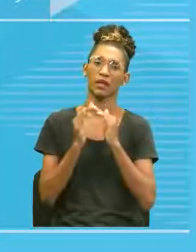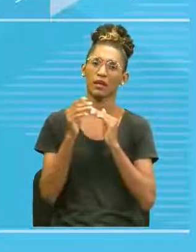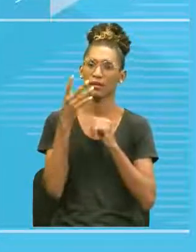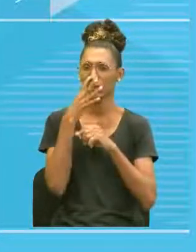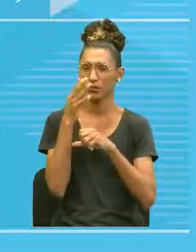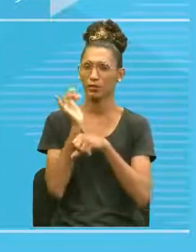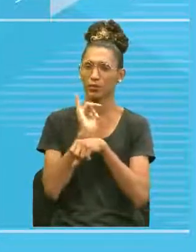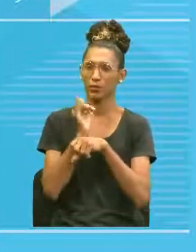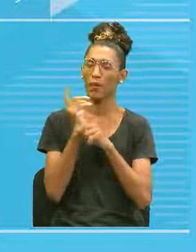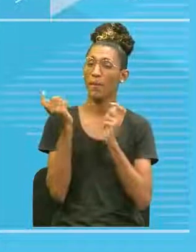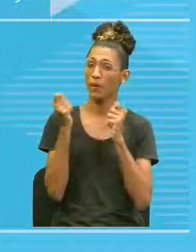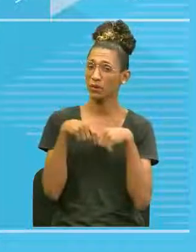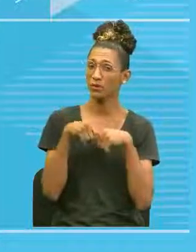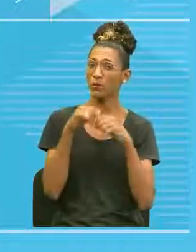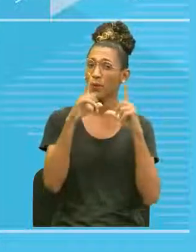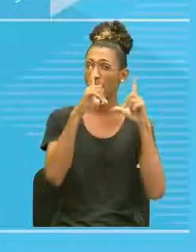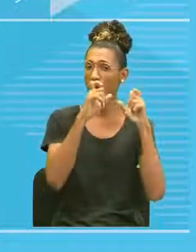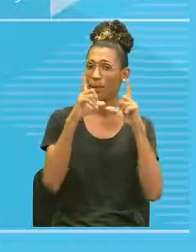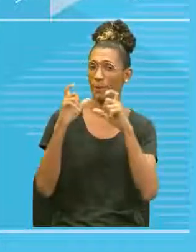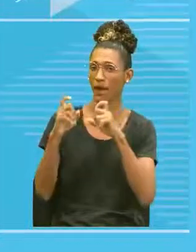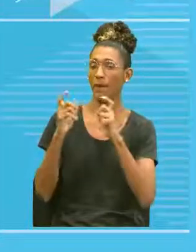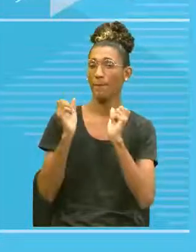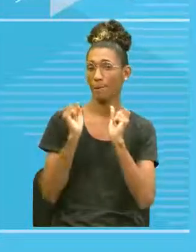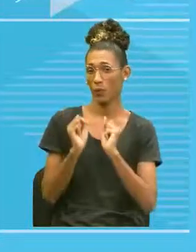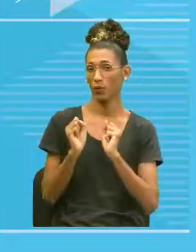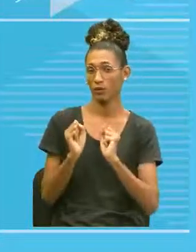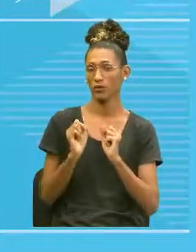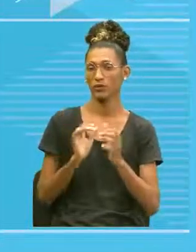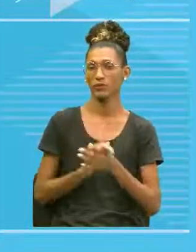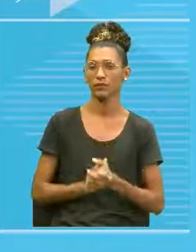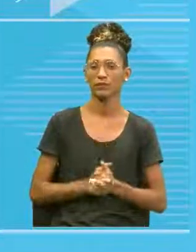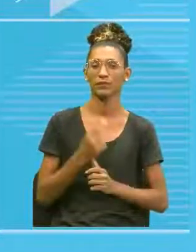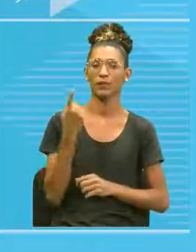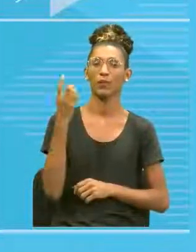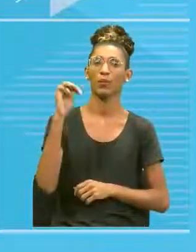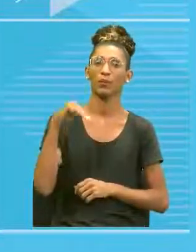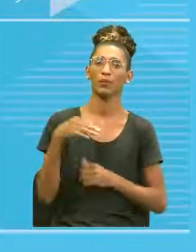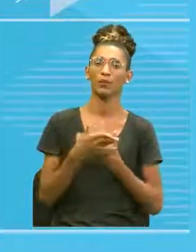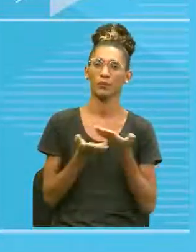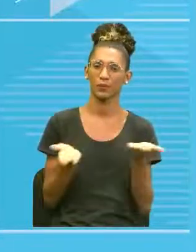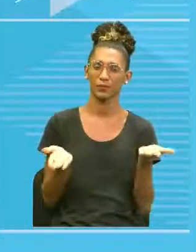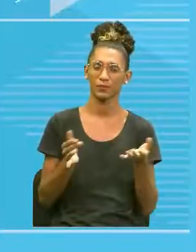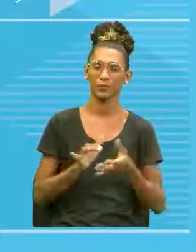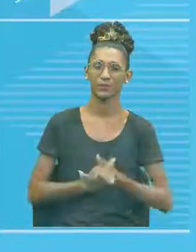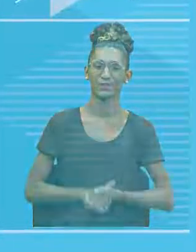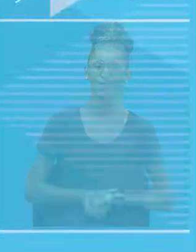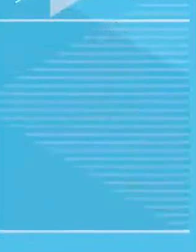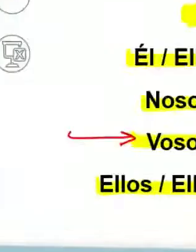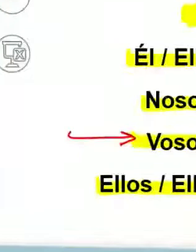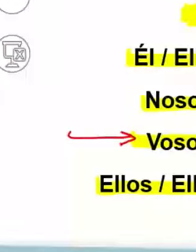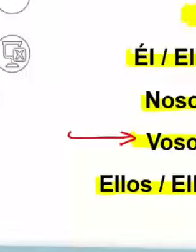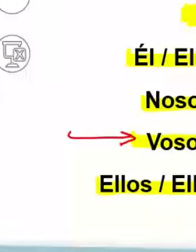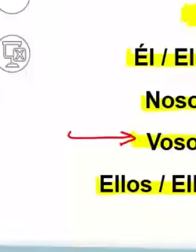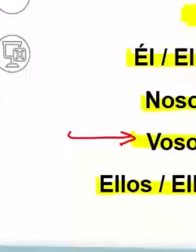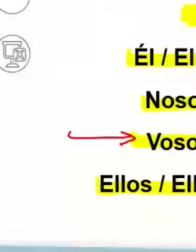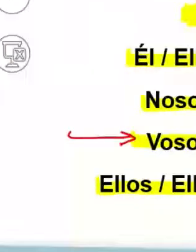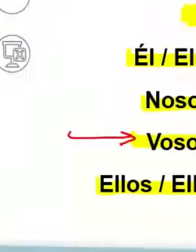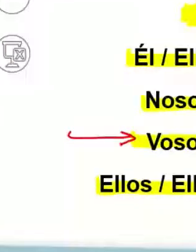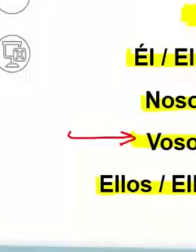print não é uma foto não sei Jorge marca para gente um minuto por favor